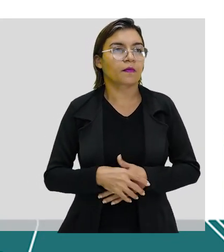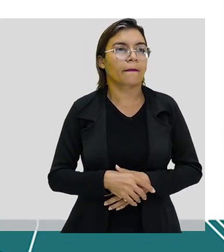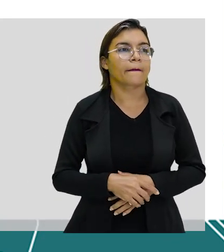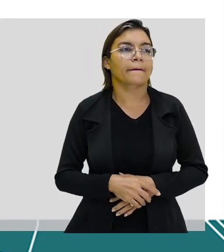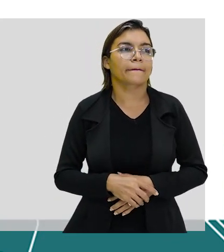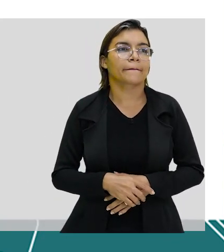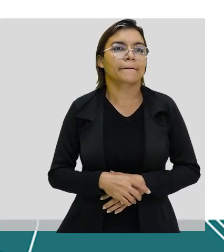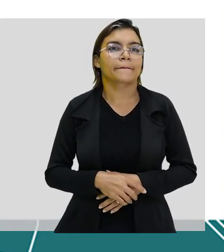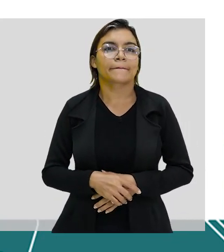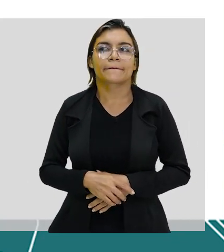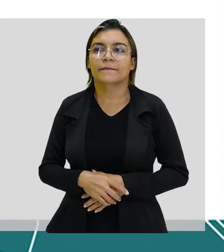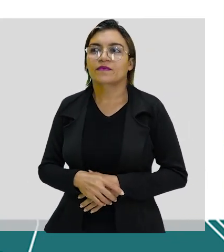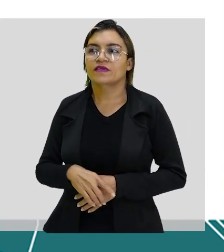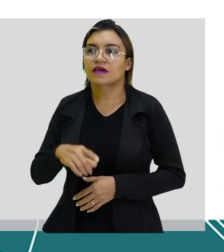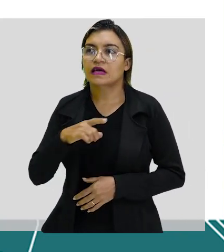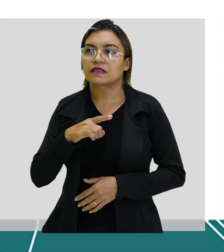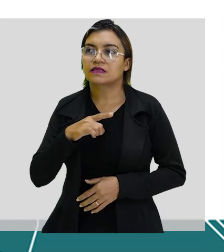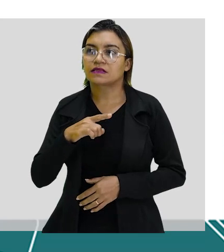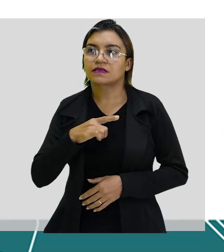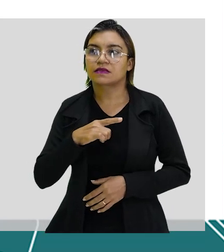uma espira circular